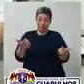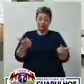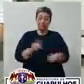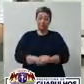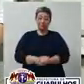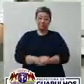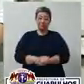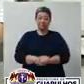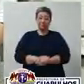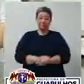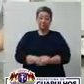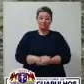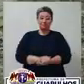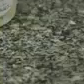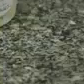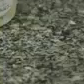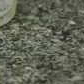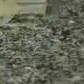e boa sorte. Não tivemos nada.